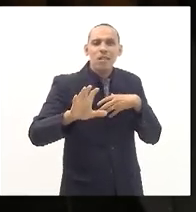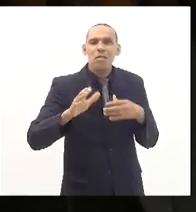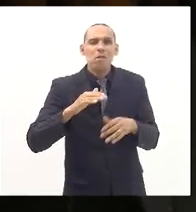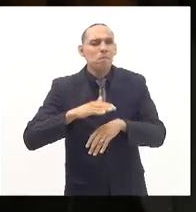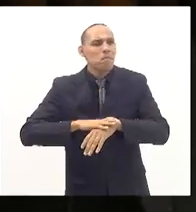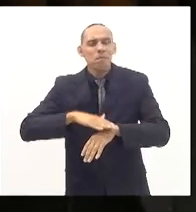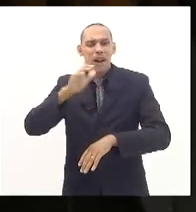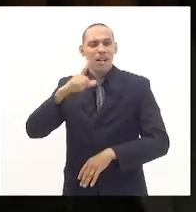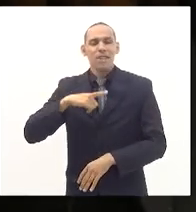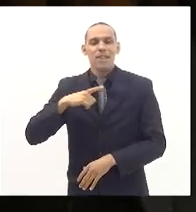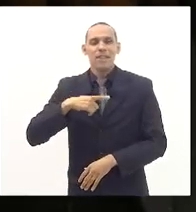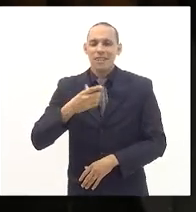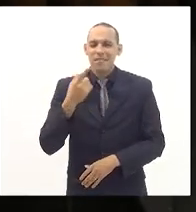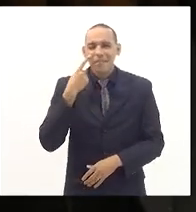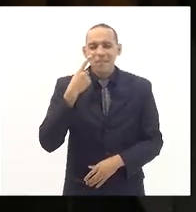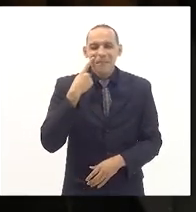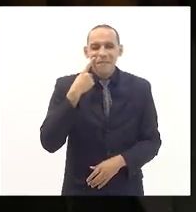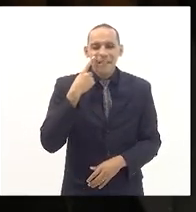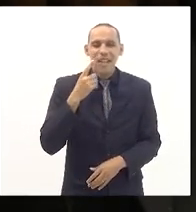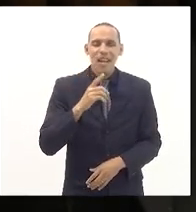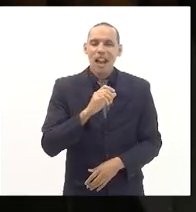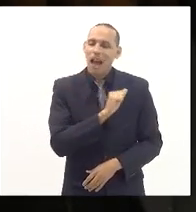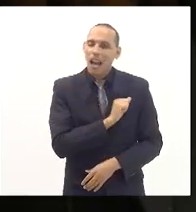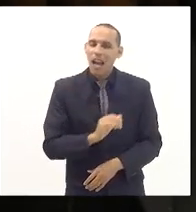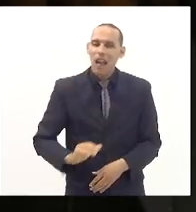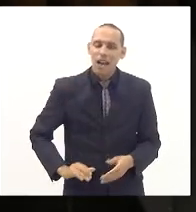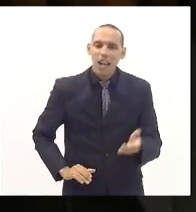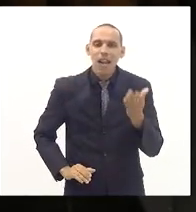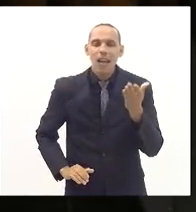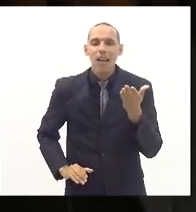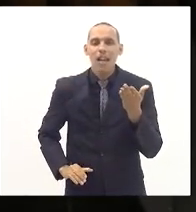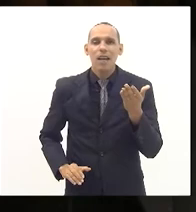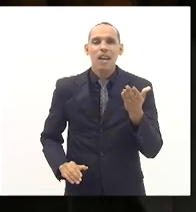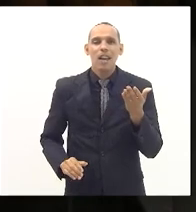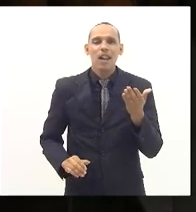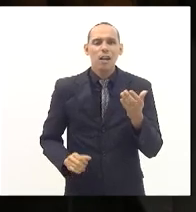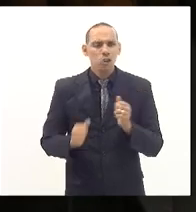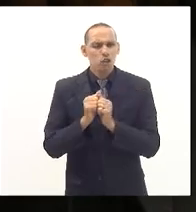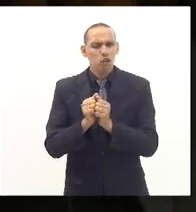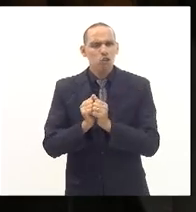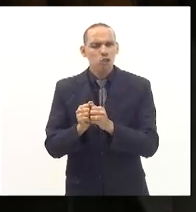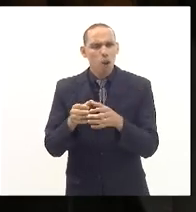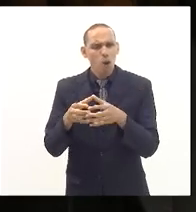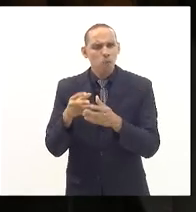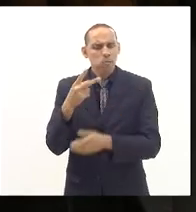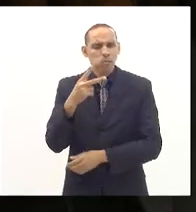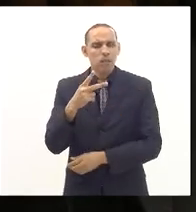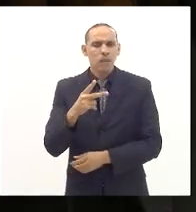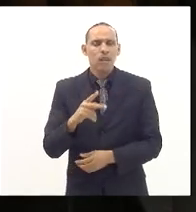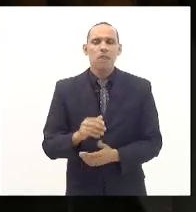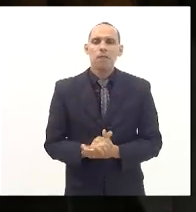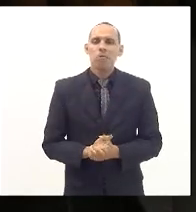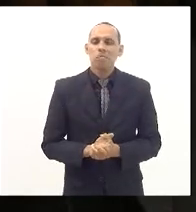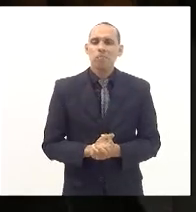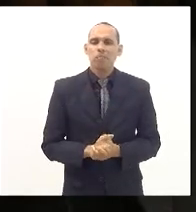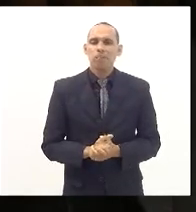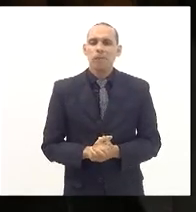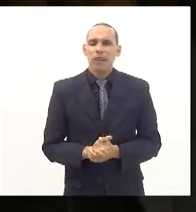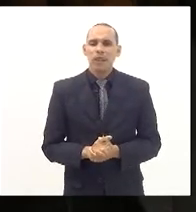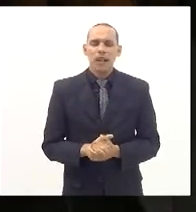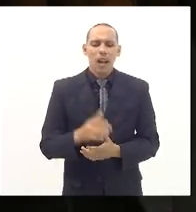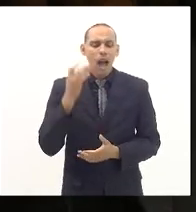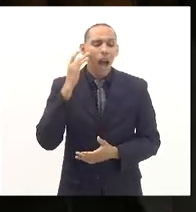eu vi Doutor André Ceciliano ao longo da do período que estive no seu gabinete e acho que